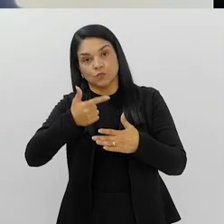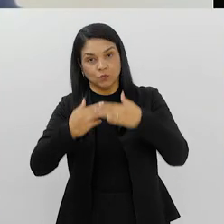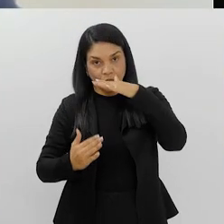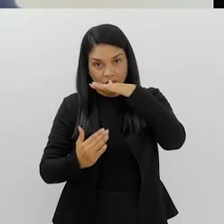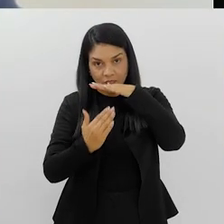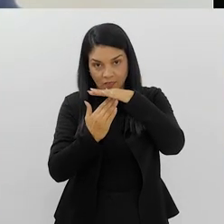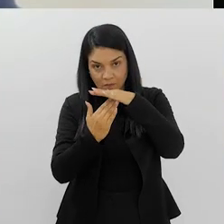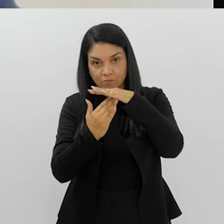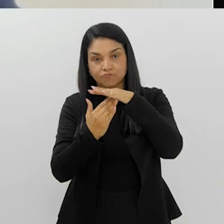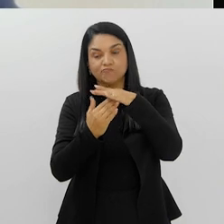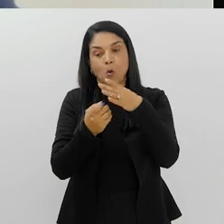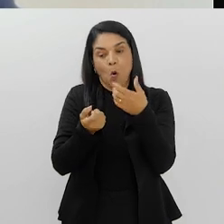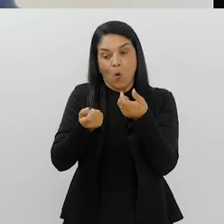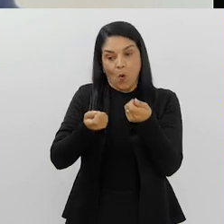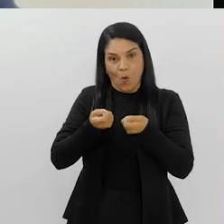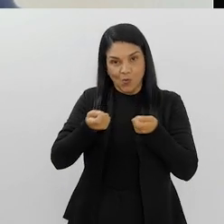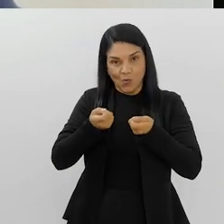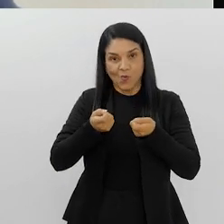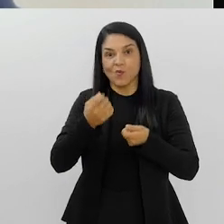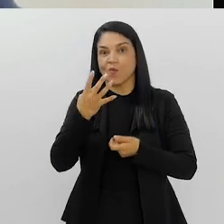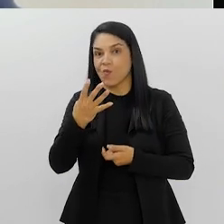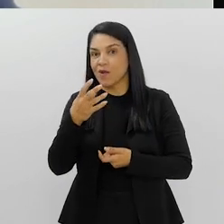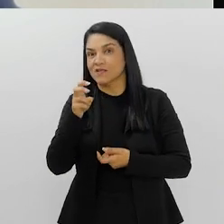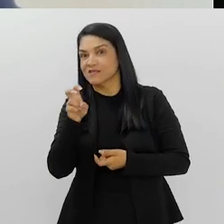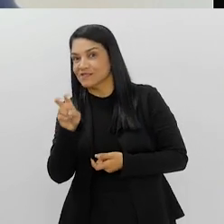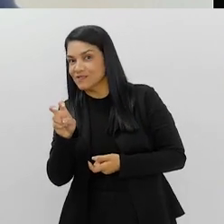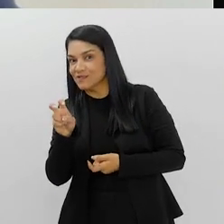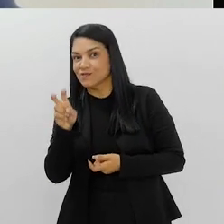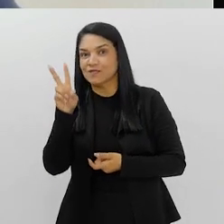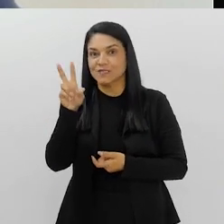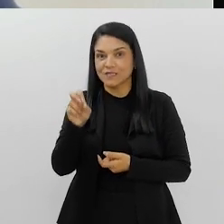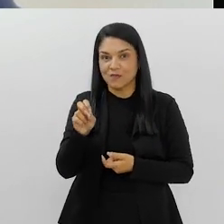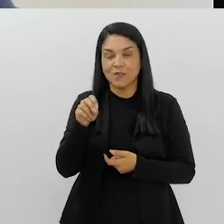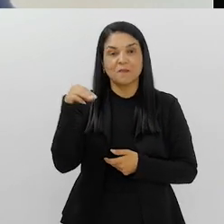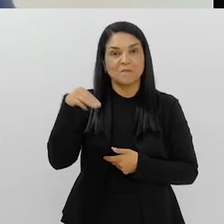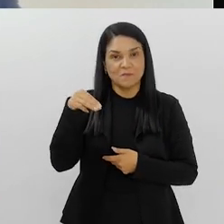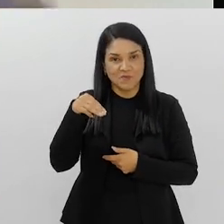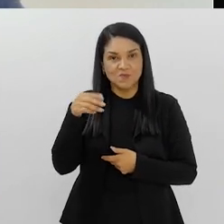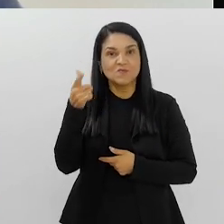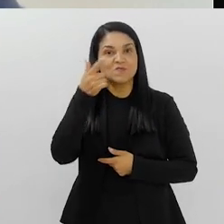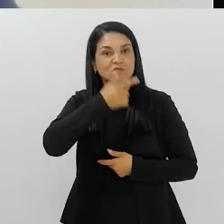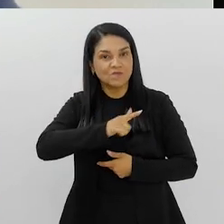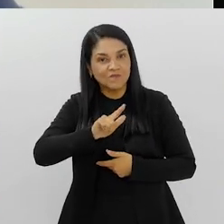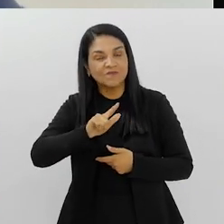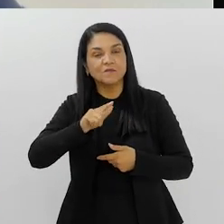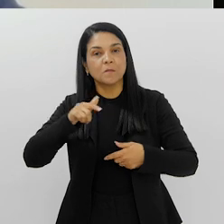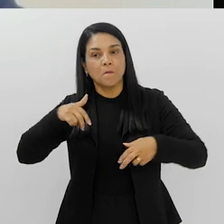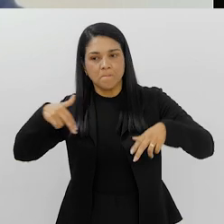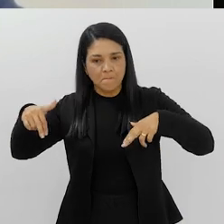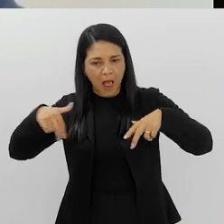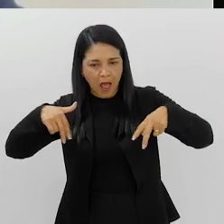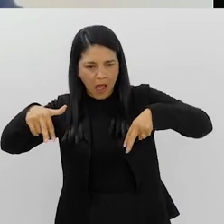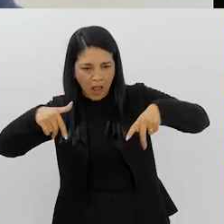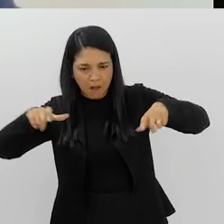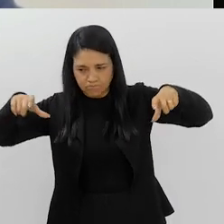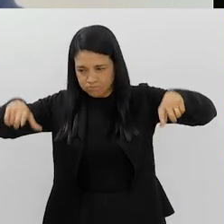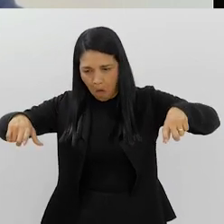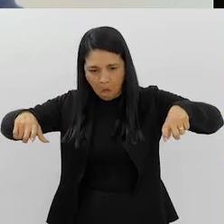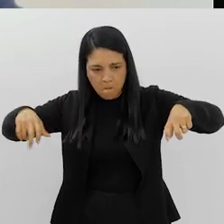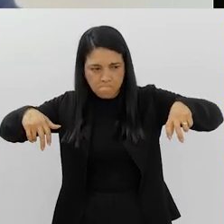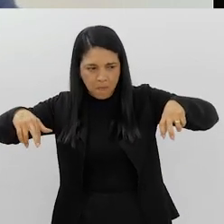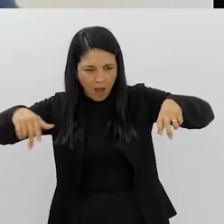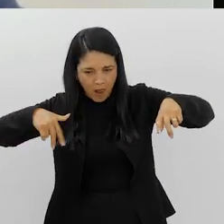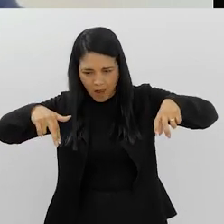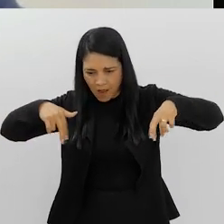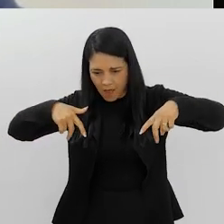controlou o jogo, a gente conseguiu jogar 45 a 50 minutos, né, tudo que a gente, em cima da nossa ideia de jogo, um time que pressionou bastante, teve várias